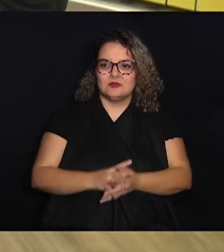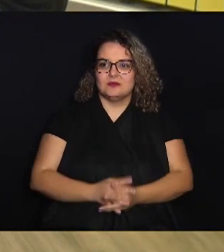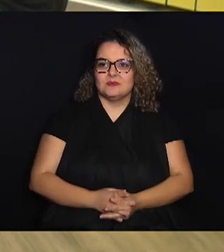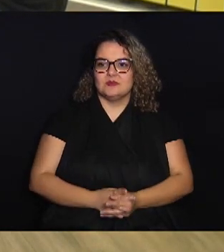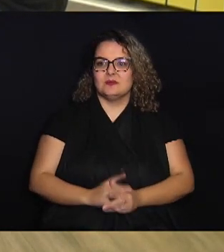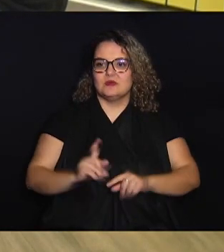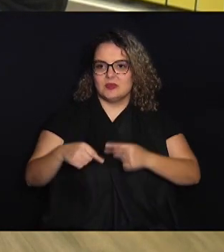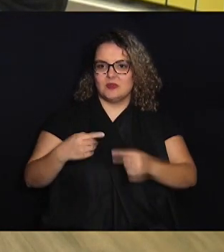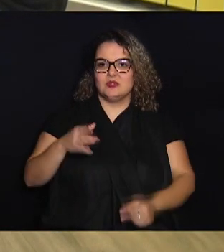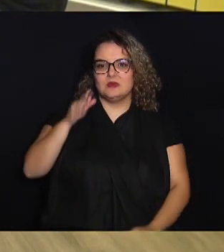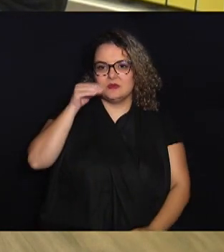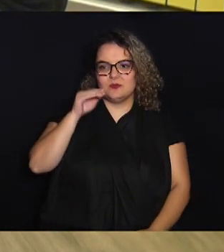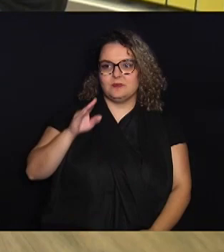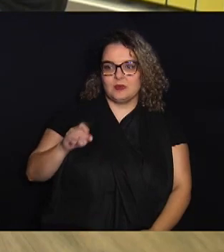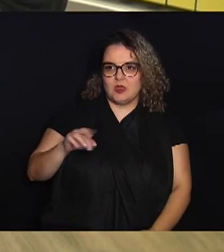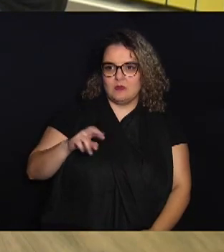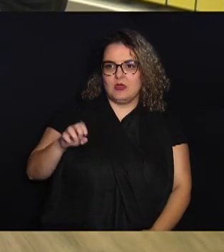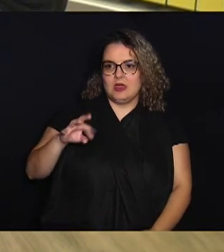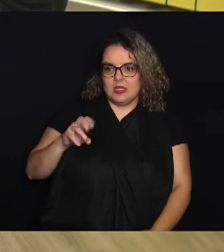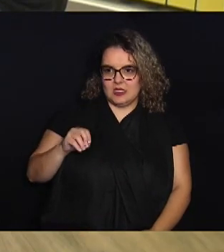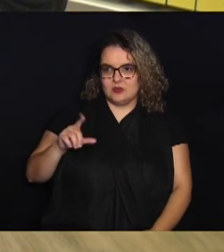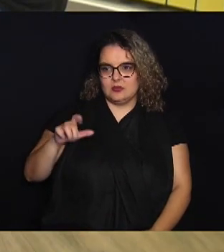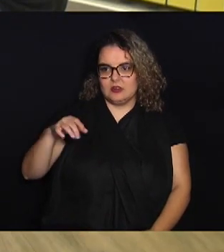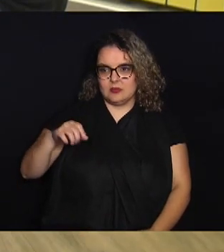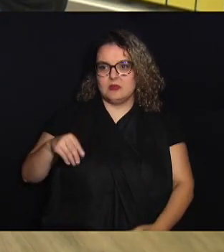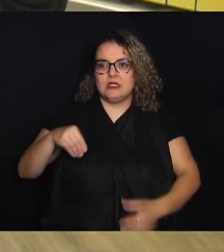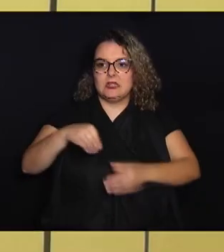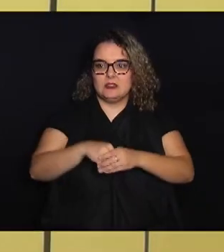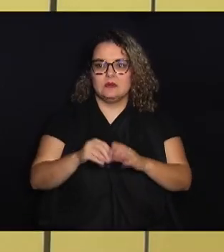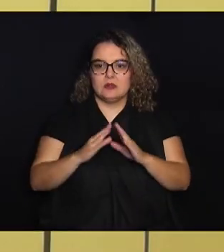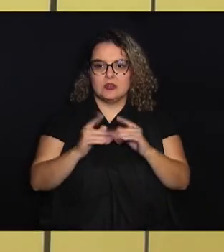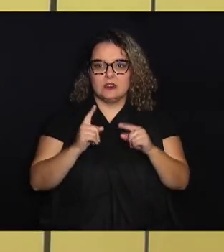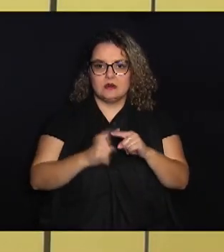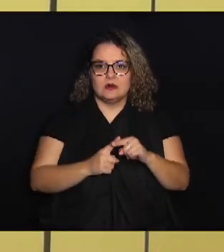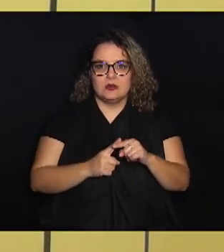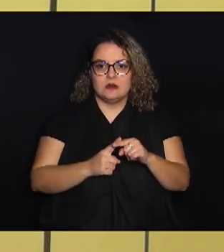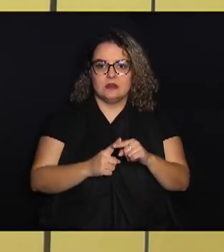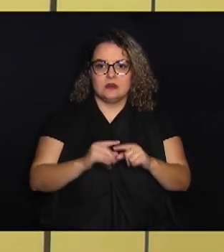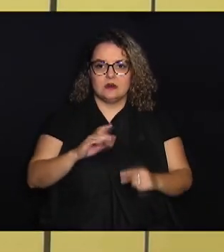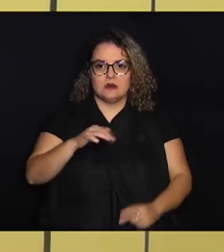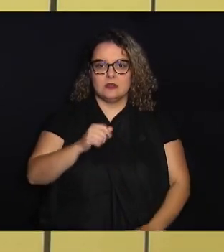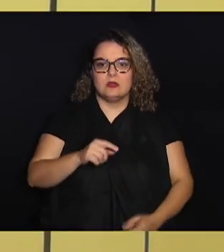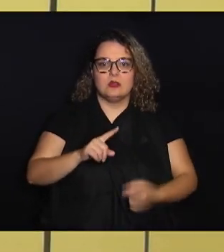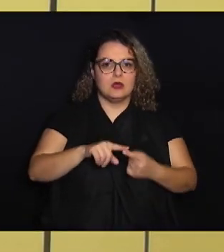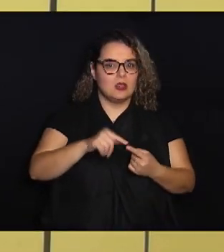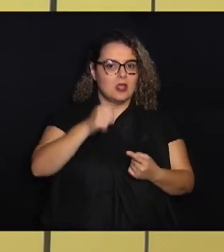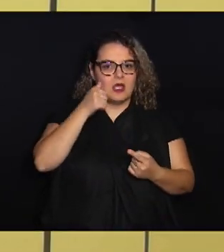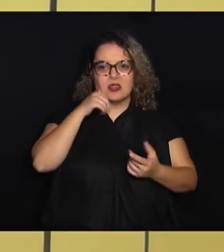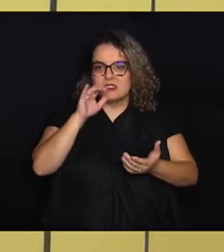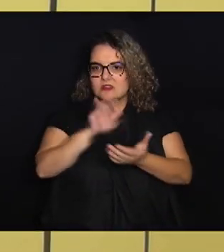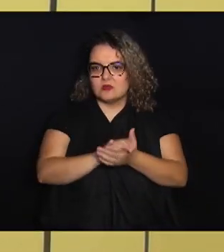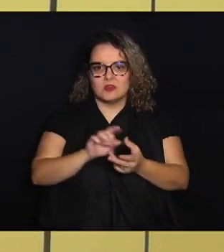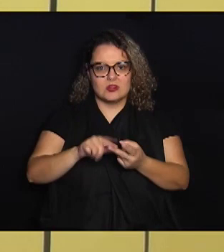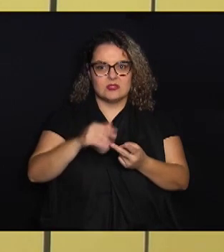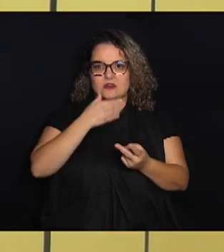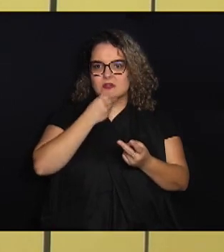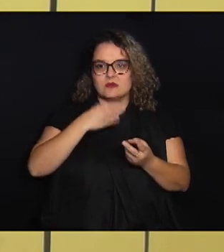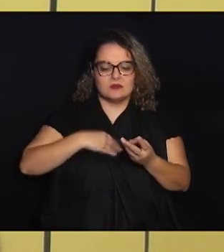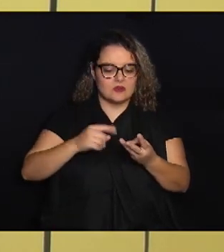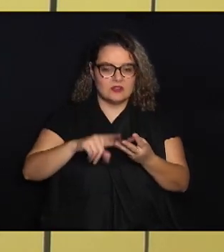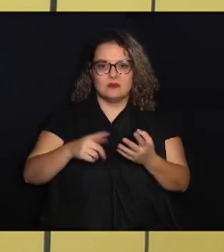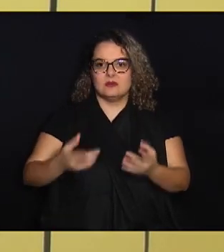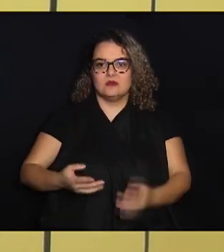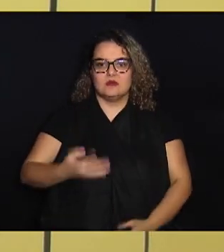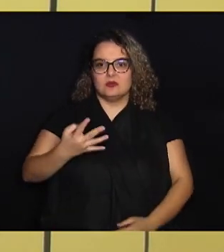coisa, Barreto Leme está sepultado de fato dentro da Igreja do Carmo, mas não é o único não, tá ele, a esposa, os filhos. Eu parei de contar nos